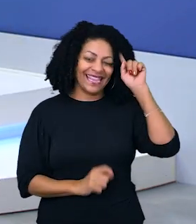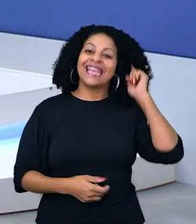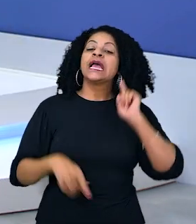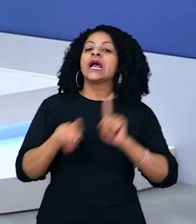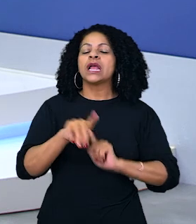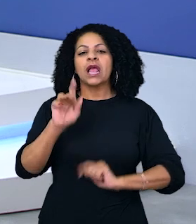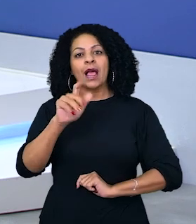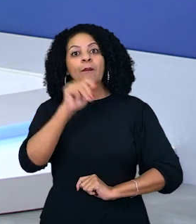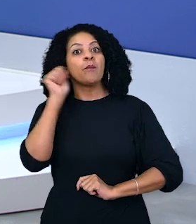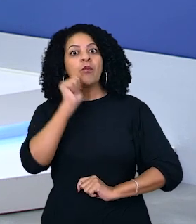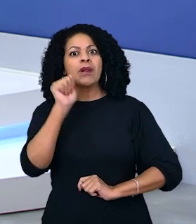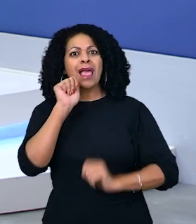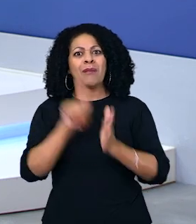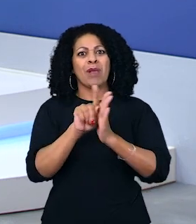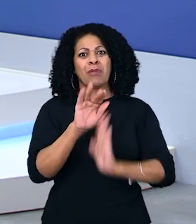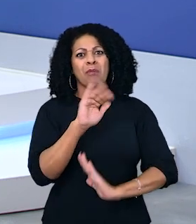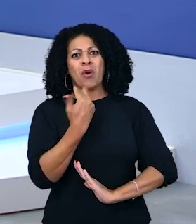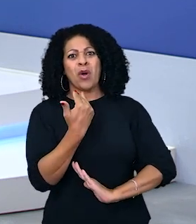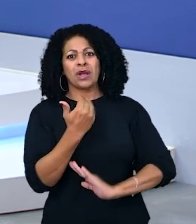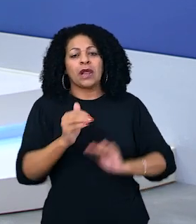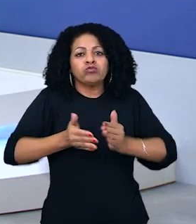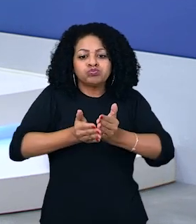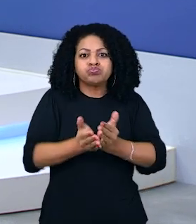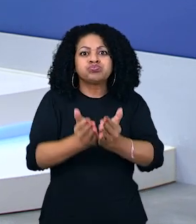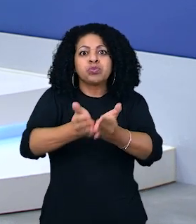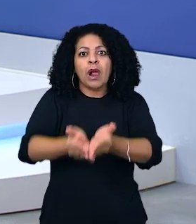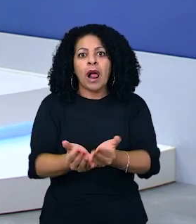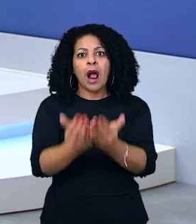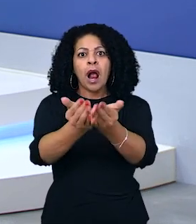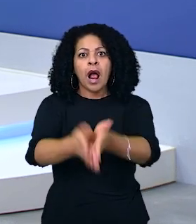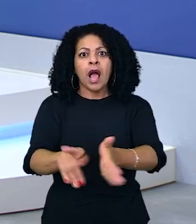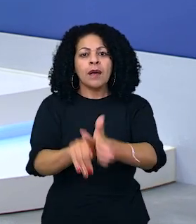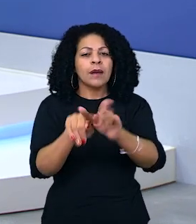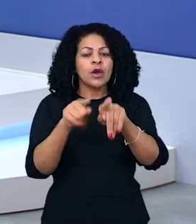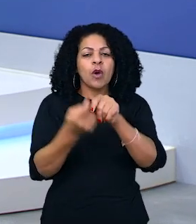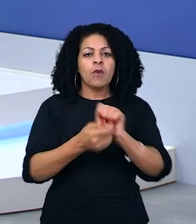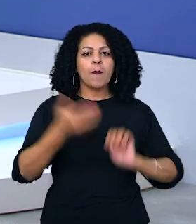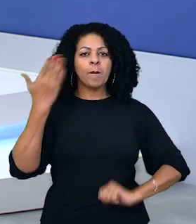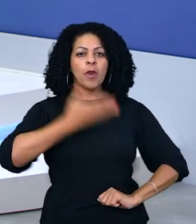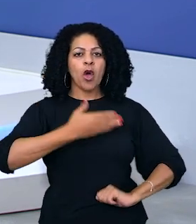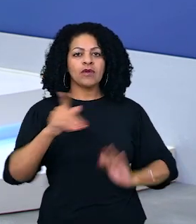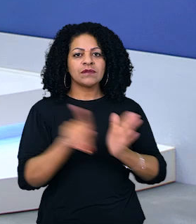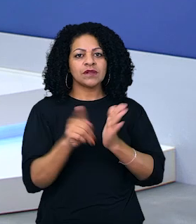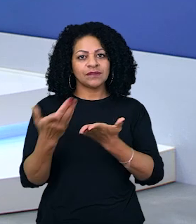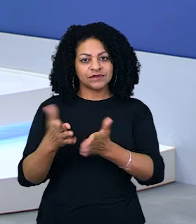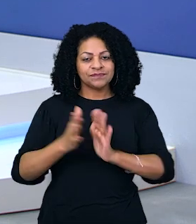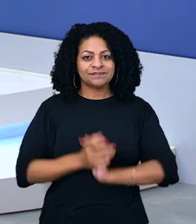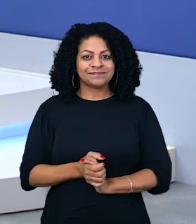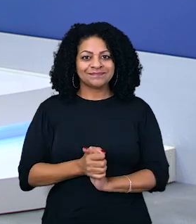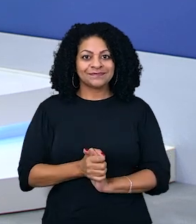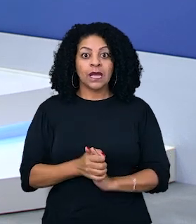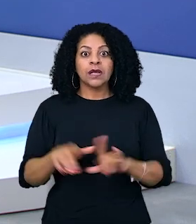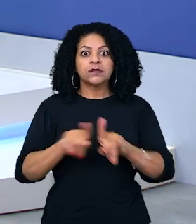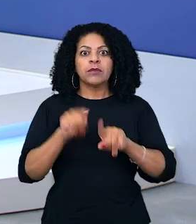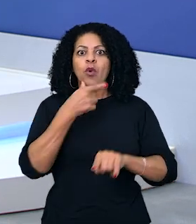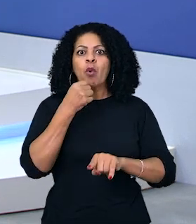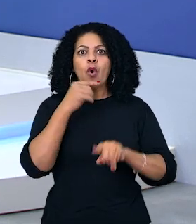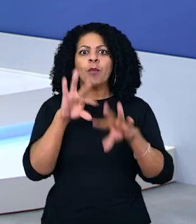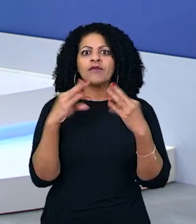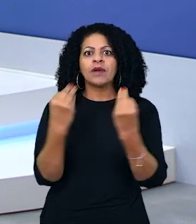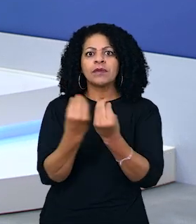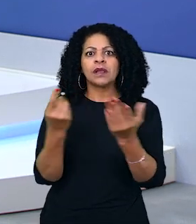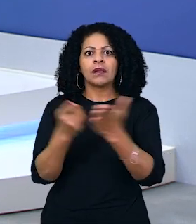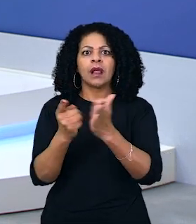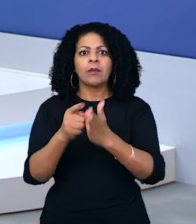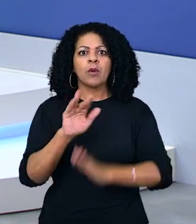de feminicídio em navio de cruzeiro deve retornar à primeira instância para exame de provas. Família de operador de motosserra que morreu